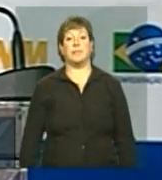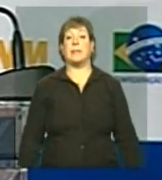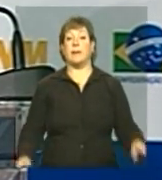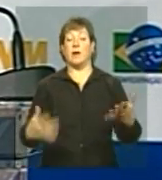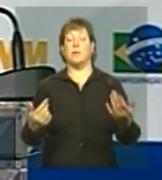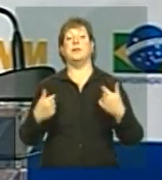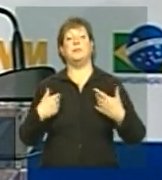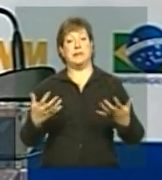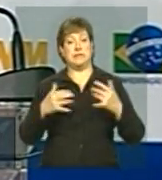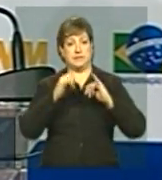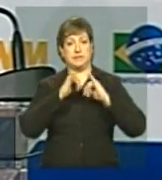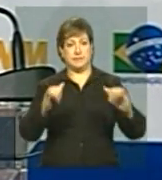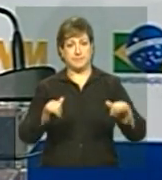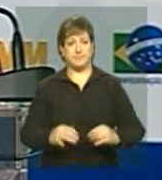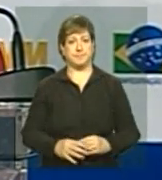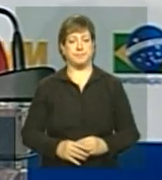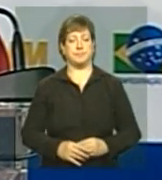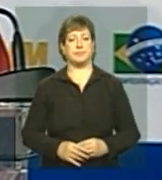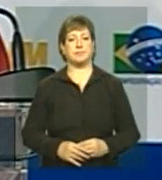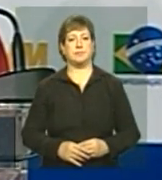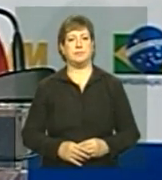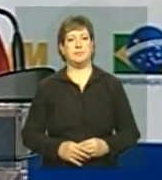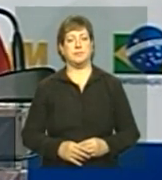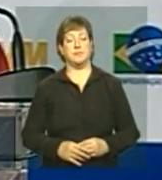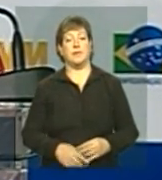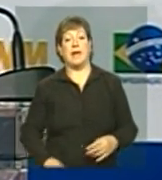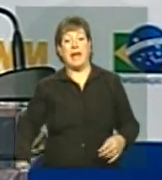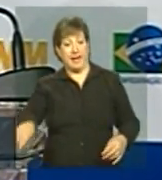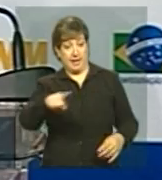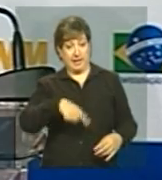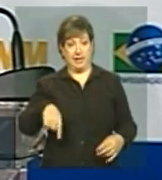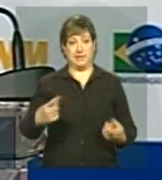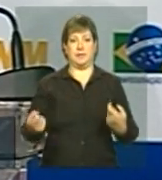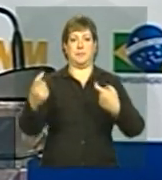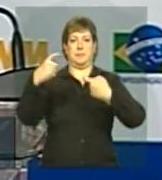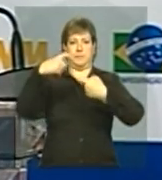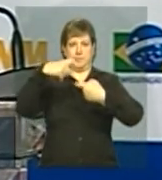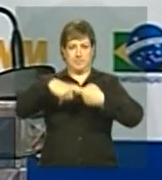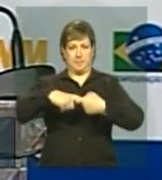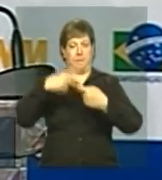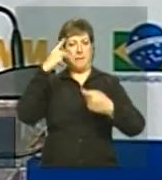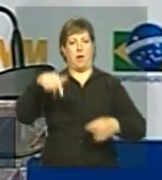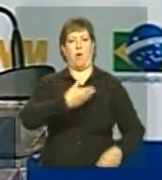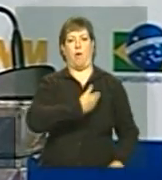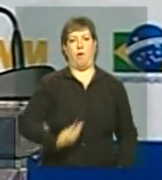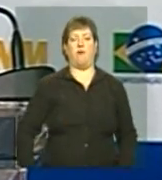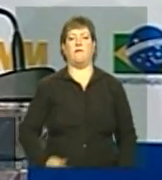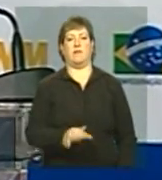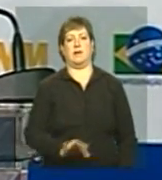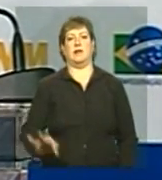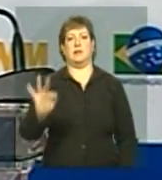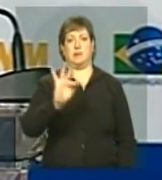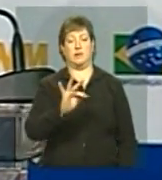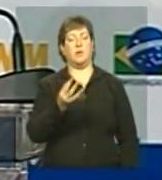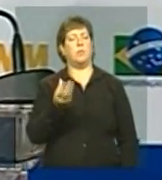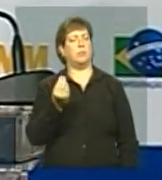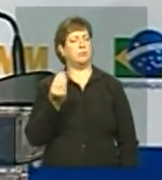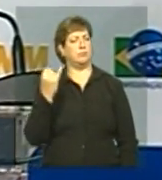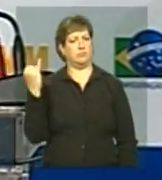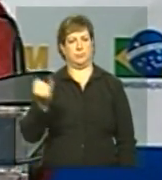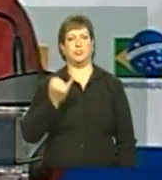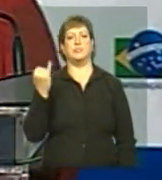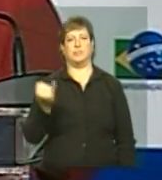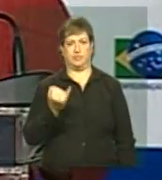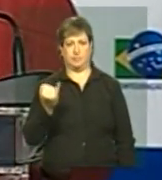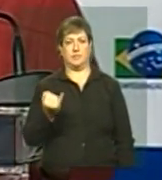dizer que essa parceria para o governo federal, ela é muito cara.